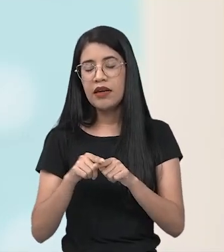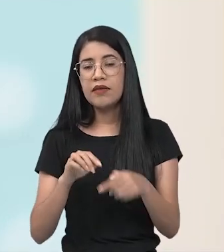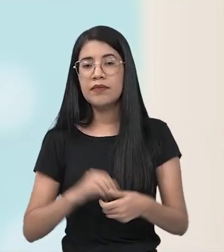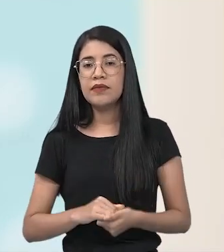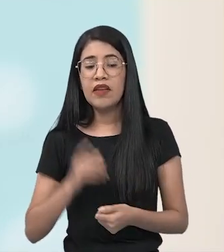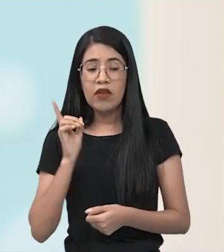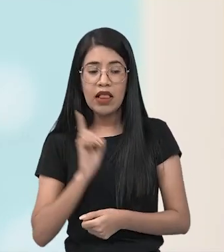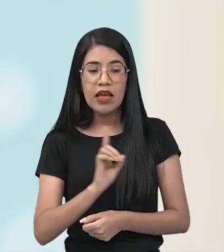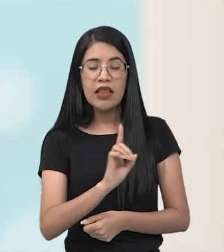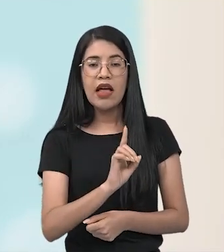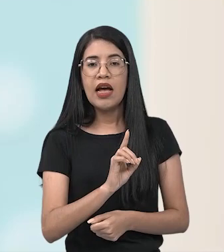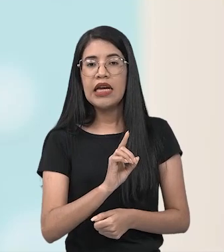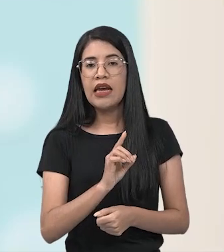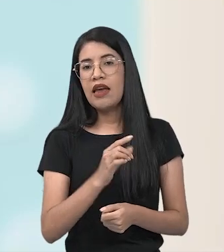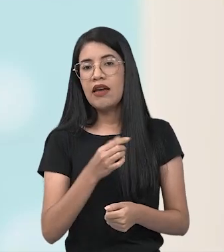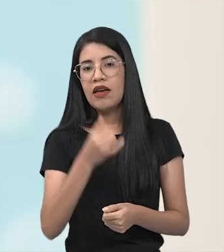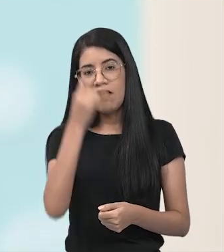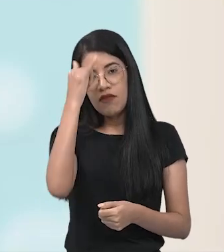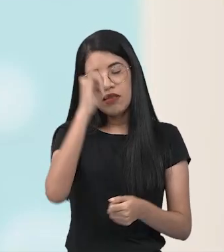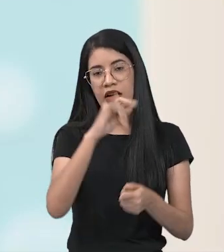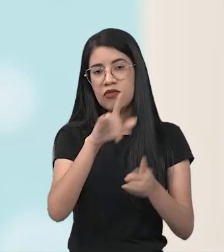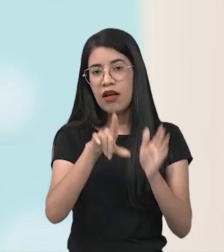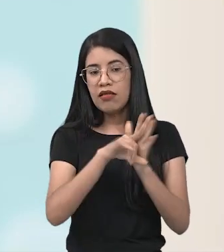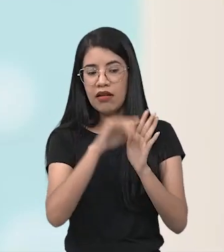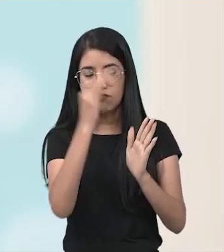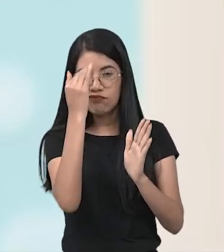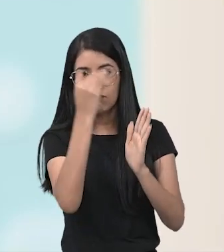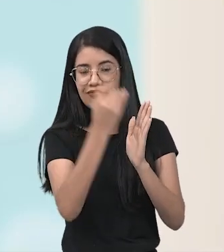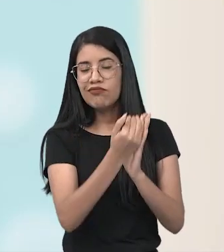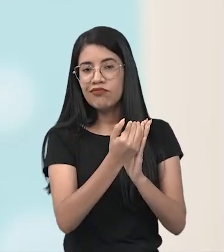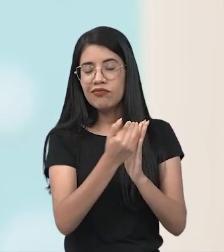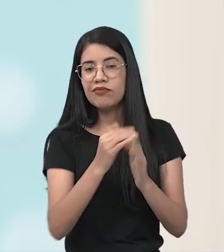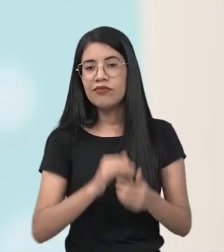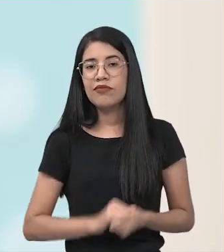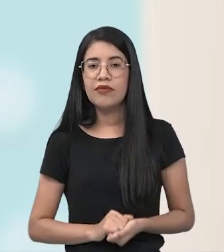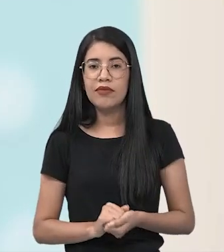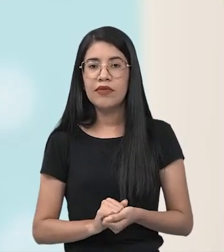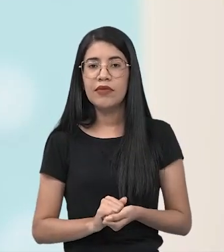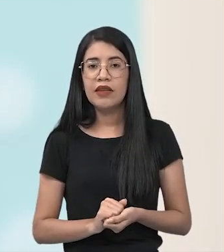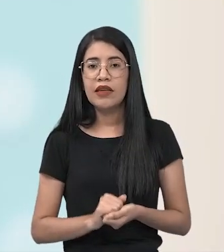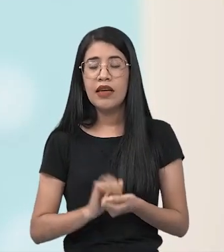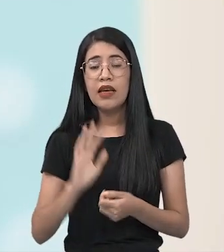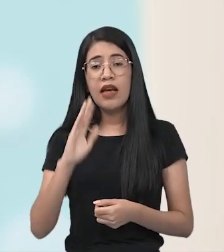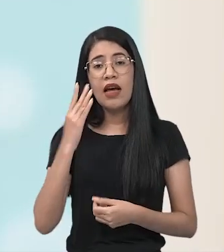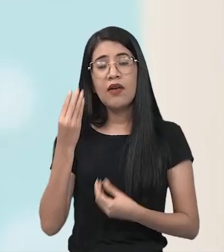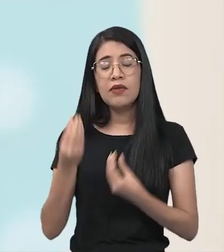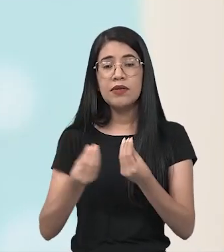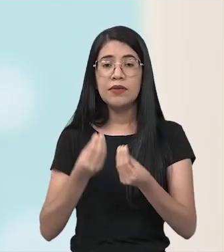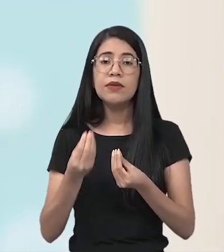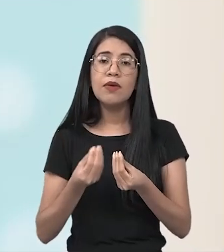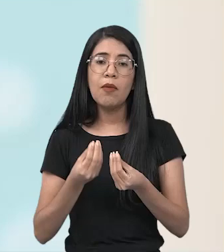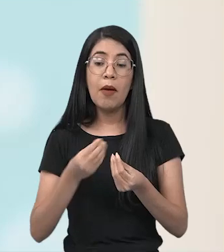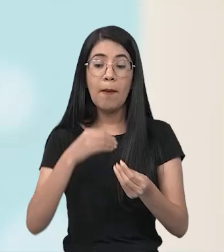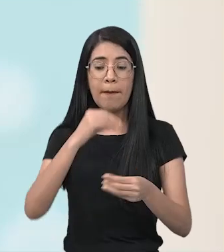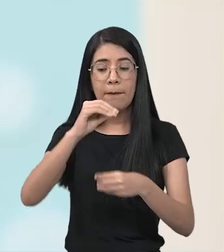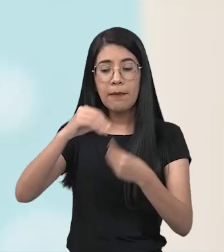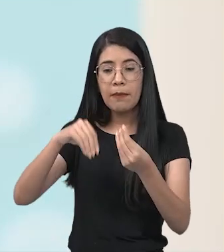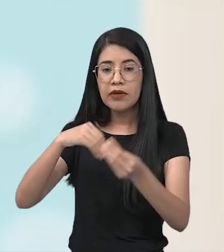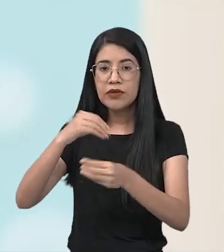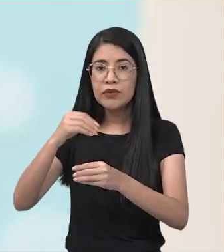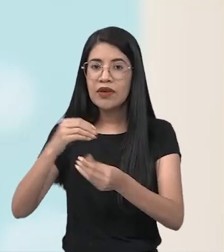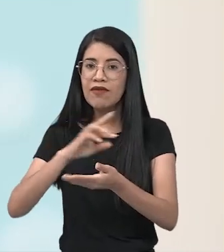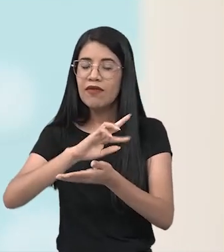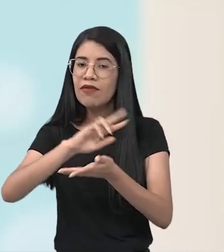não são os trâmites burocráticos legais, e isso acabou acontecendo uma grande mistura